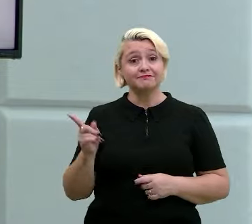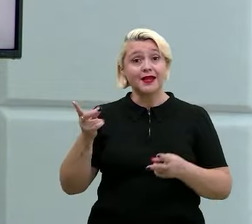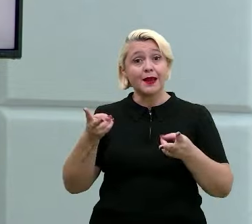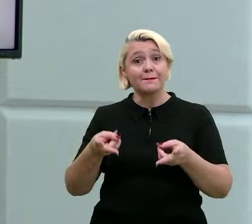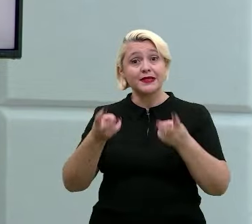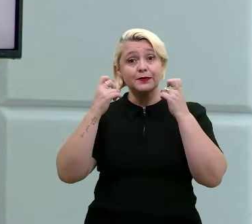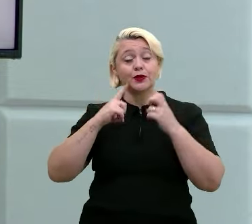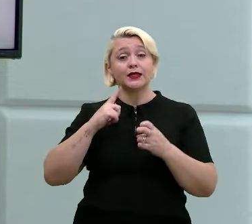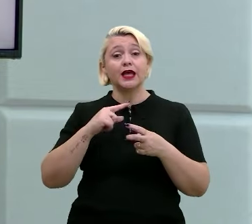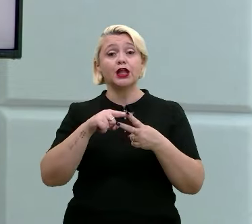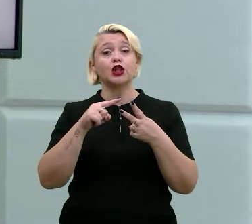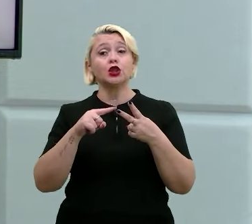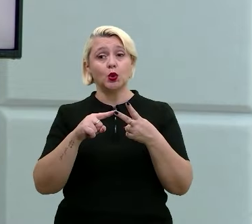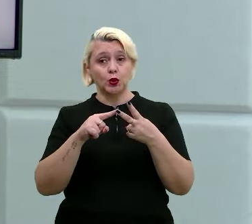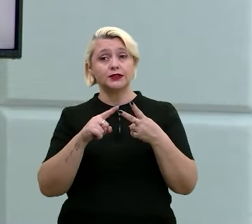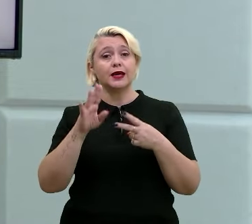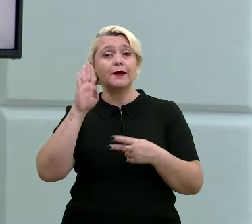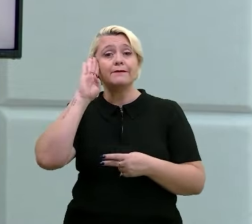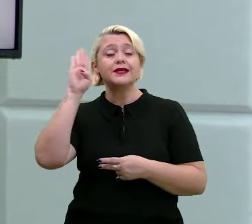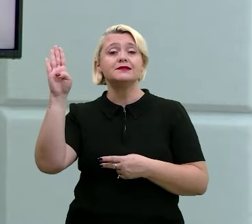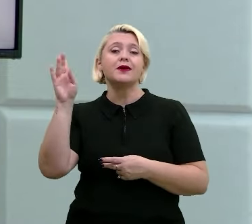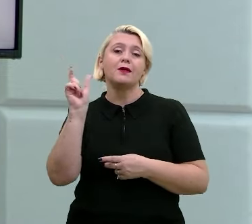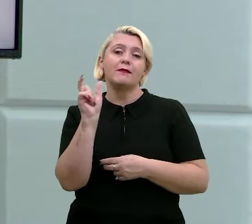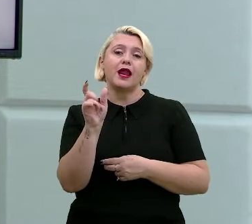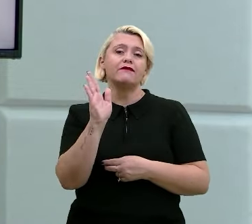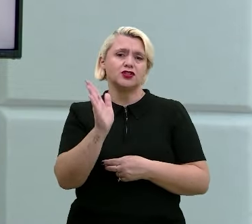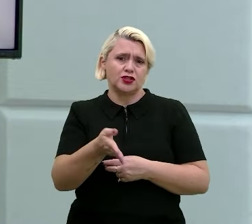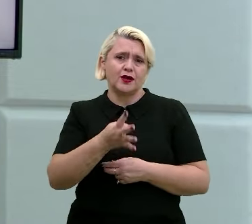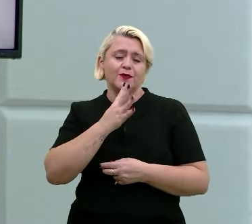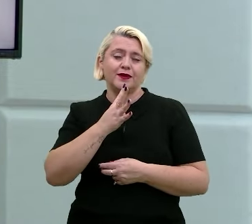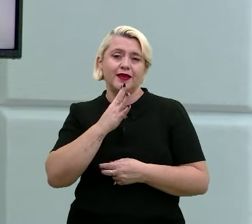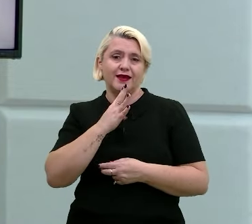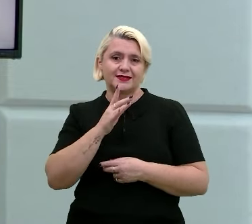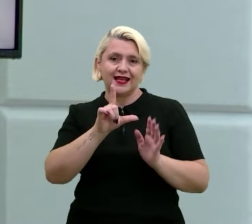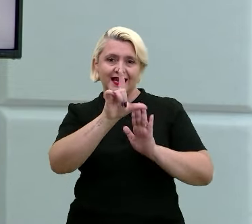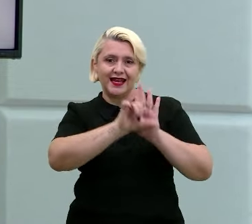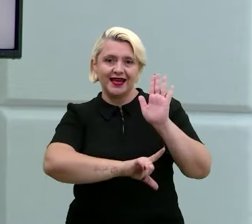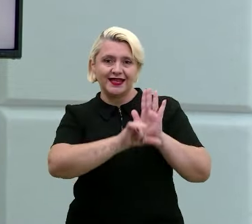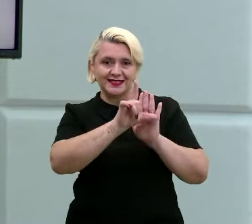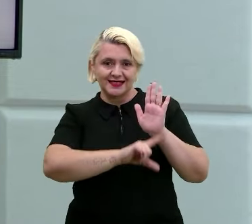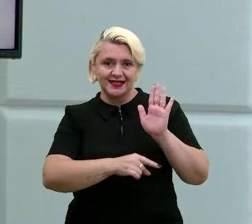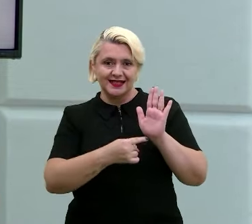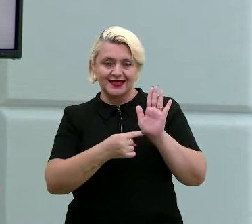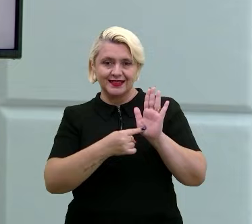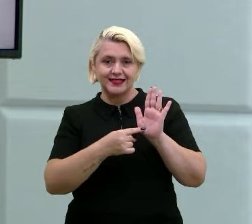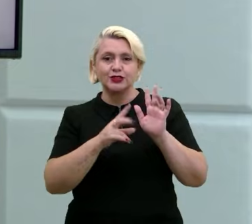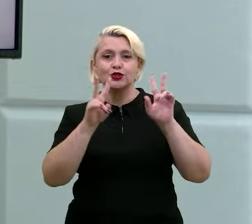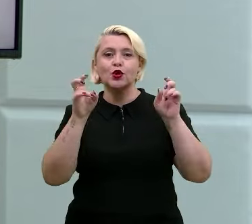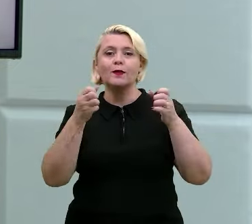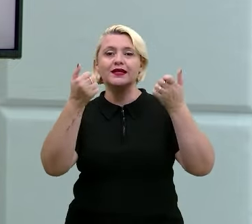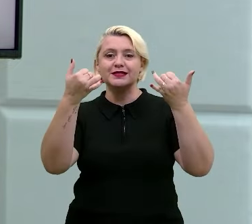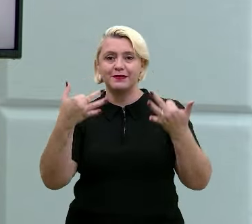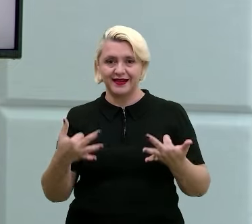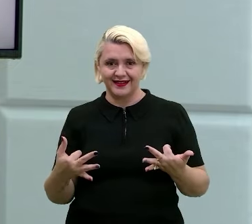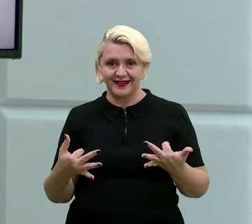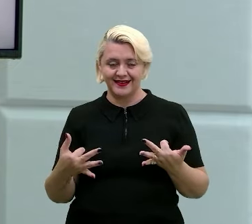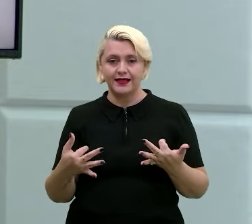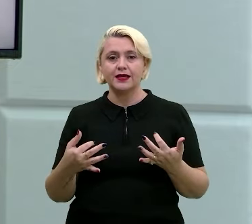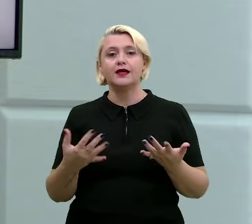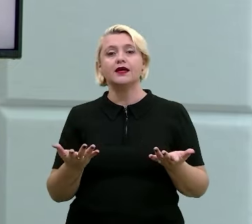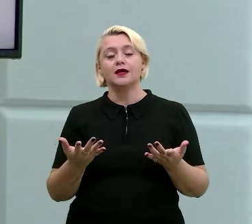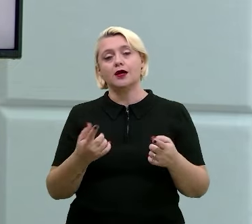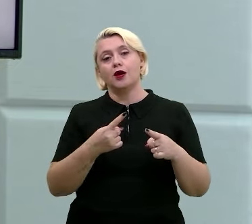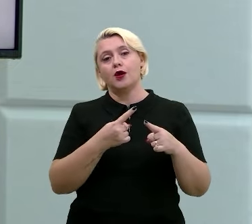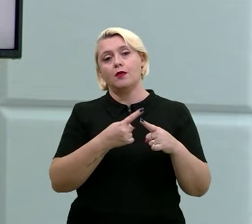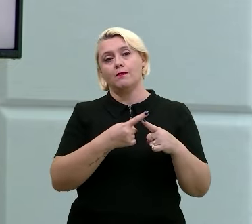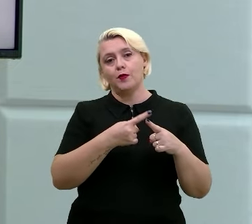percebeu que tem dois elementos que você já tinha visto lá na listinha dos elementos de explicação. O pois e o